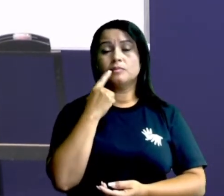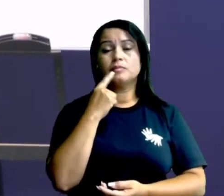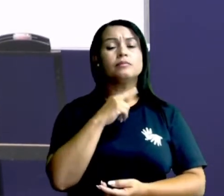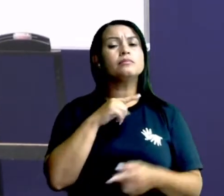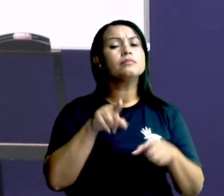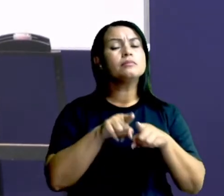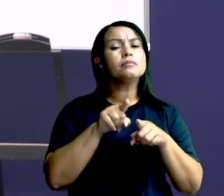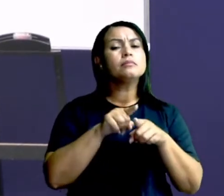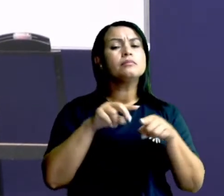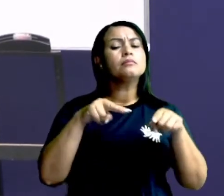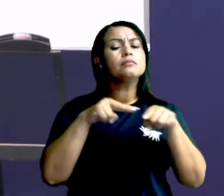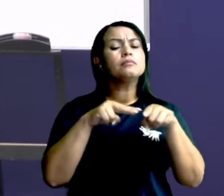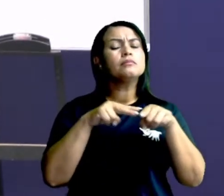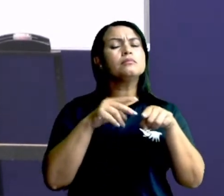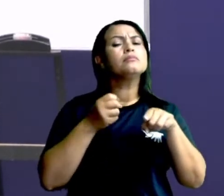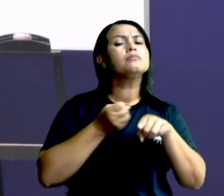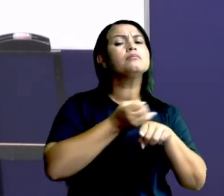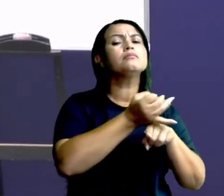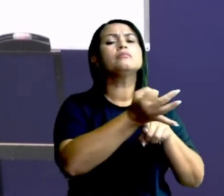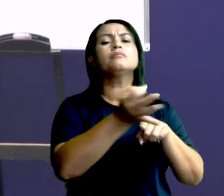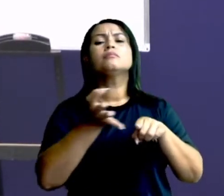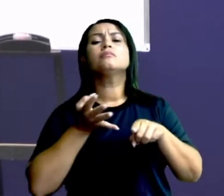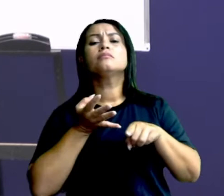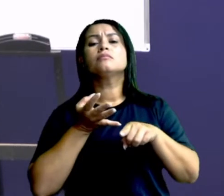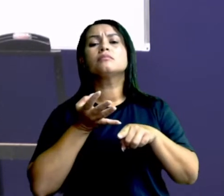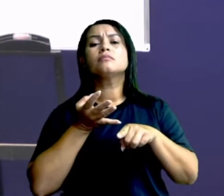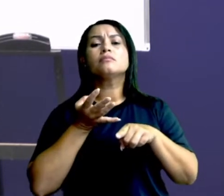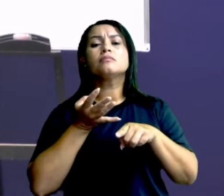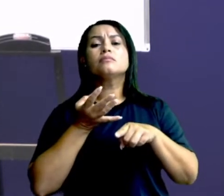E a pizza foi constituída de quantas fatias?